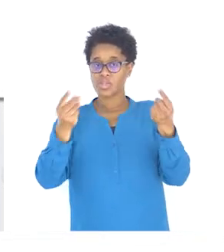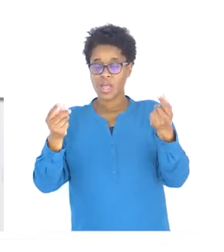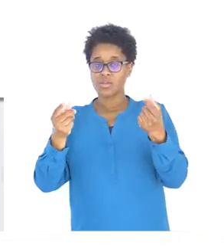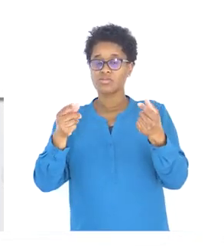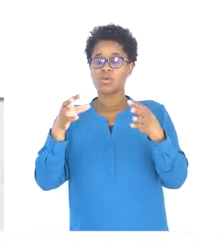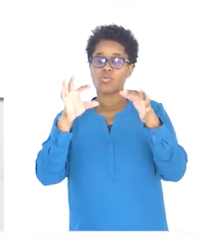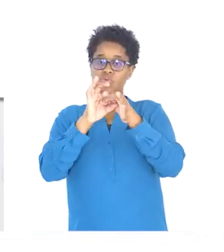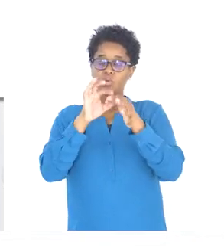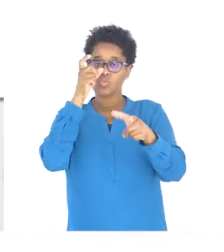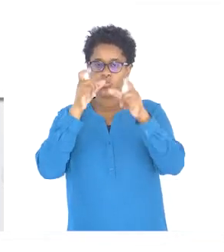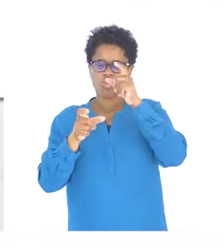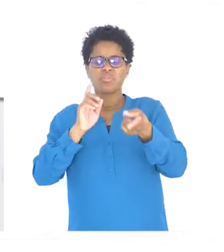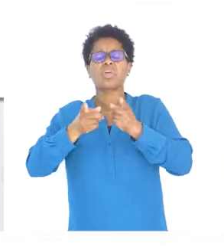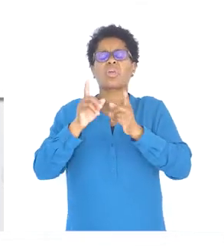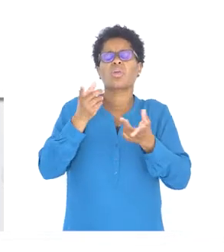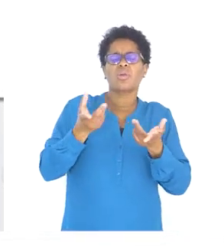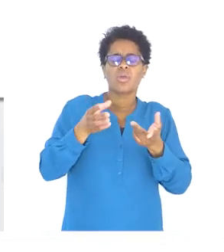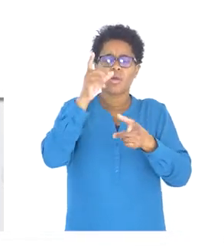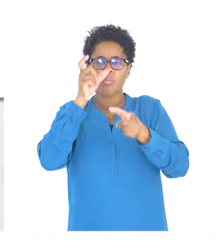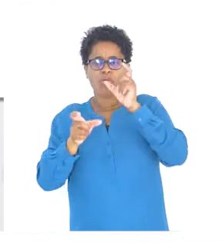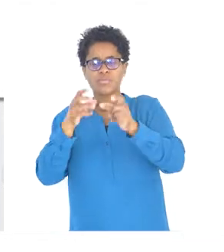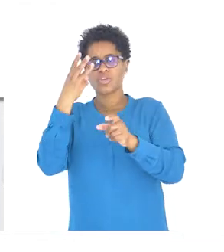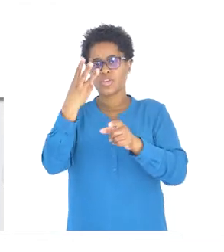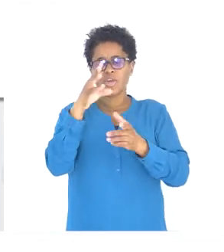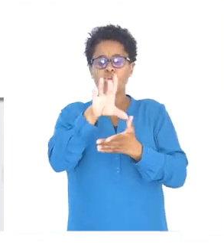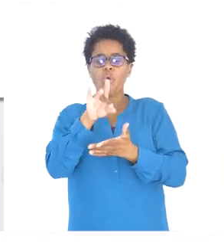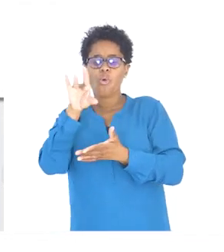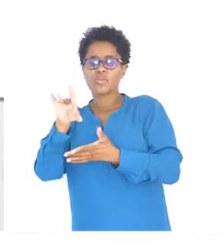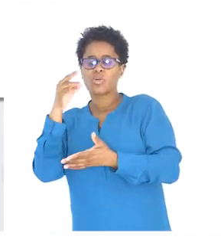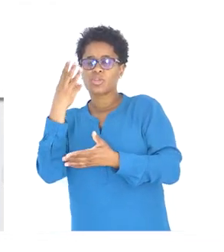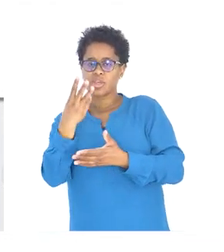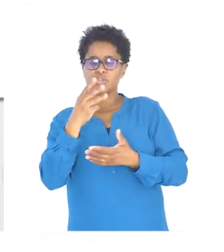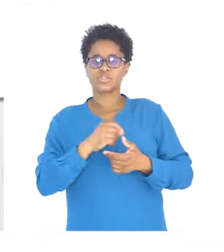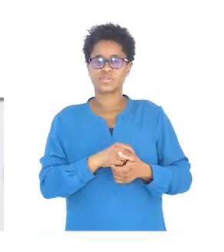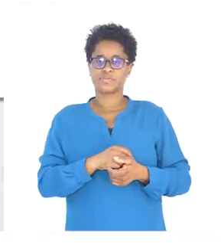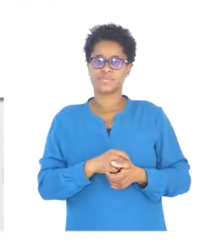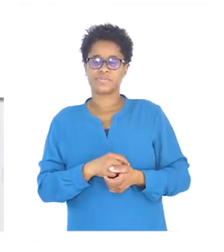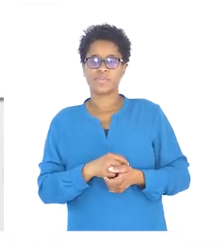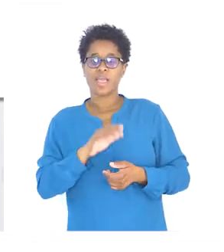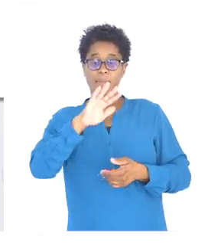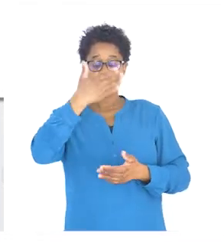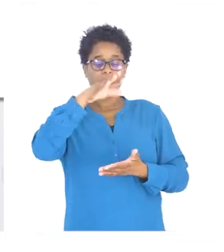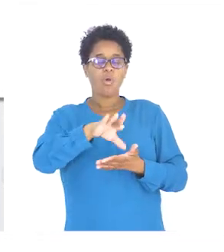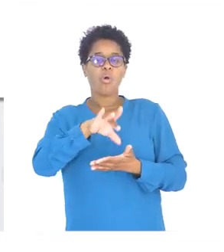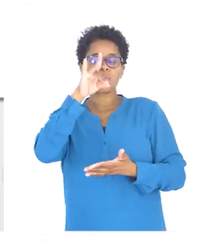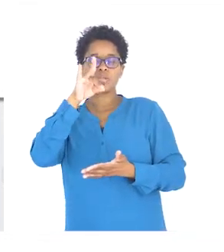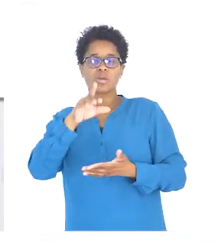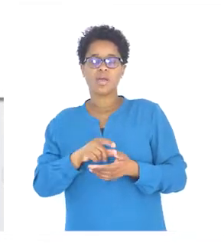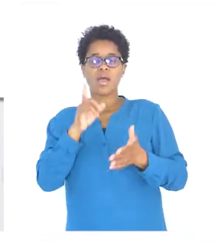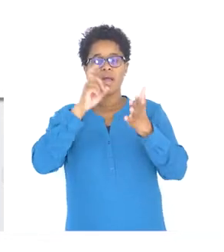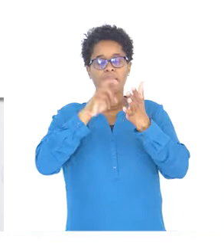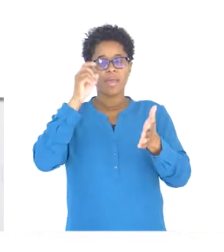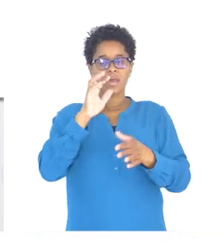união dos povos. De que povos? Temos aqui três opções, certo? A primeira